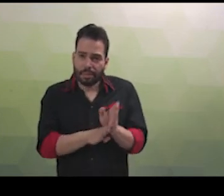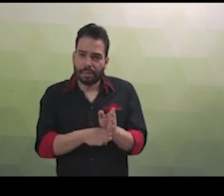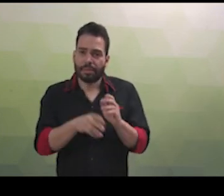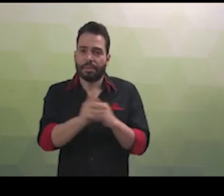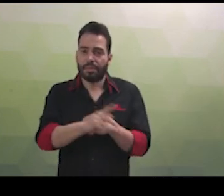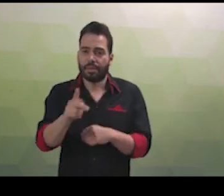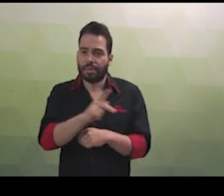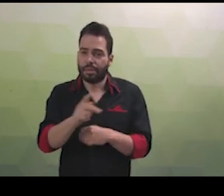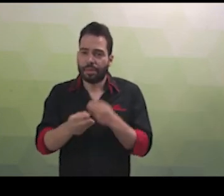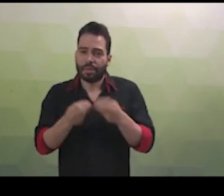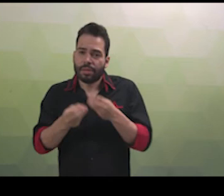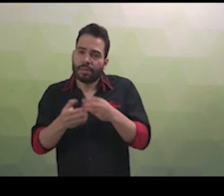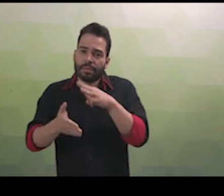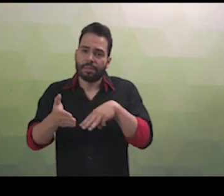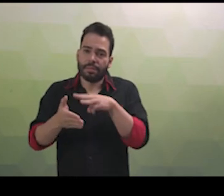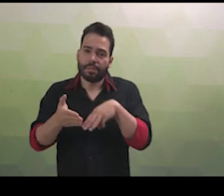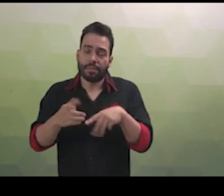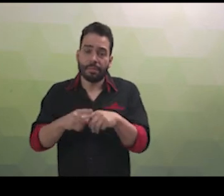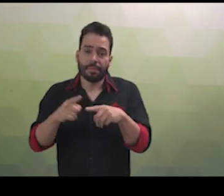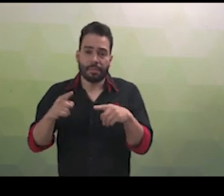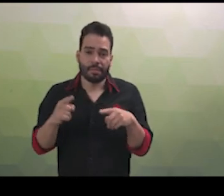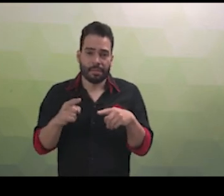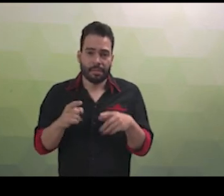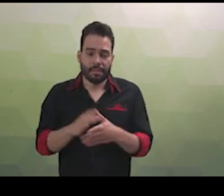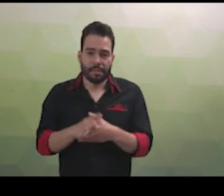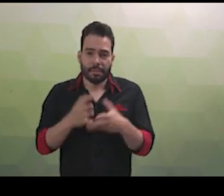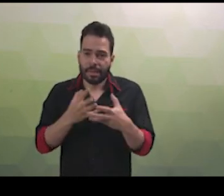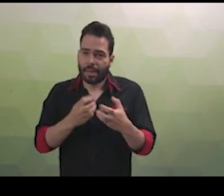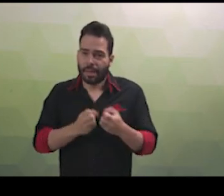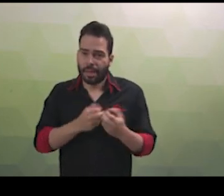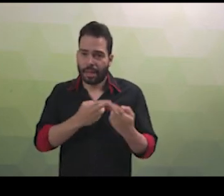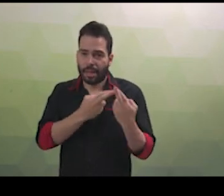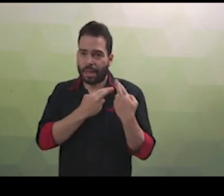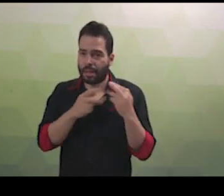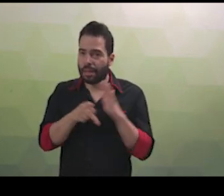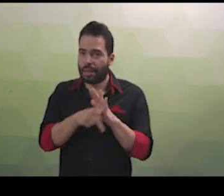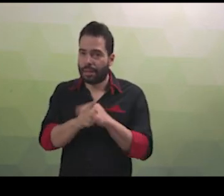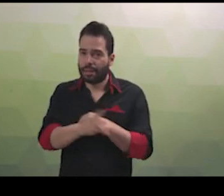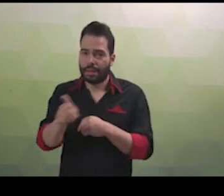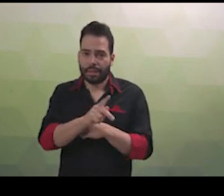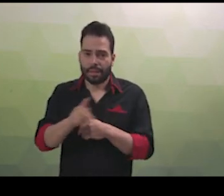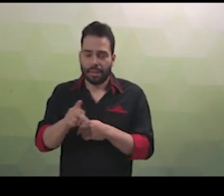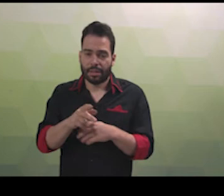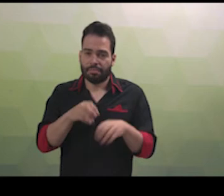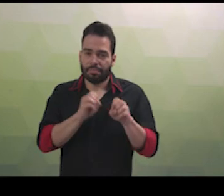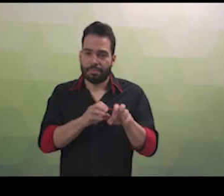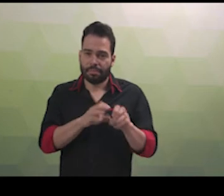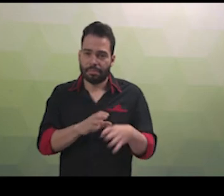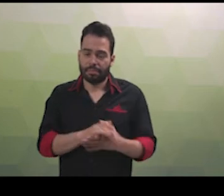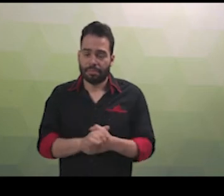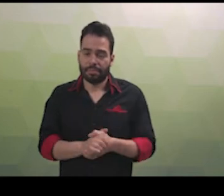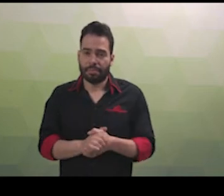instituição, orientar os professores quanto a metodologias, porém, não assume as responsabilidades do professor